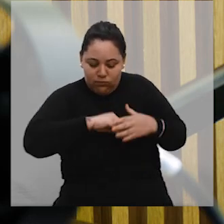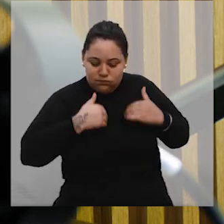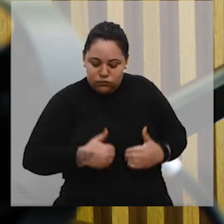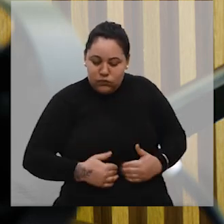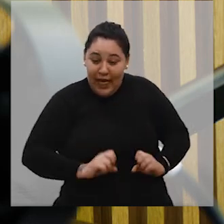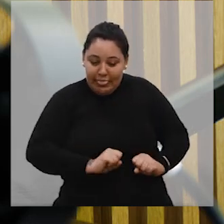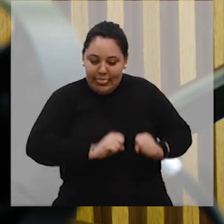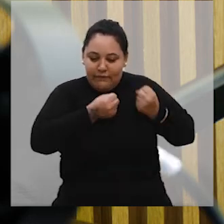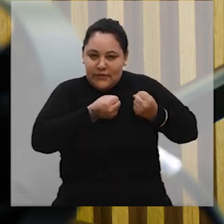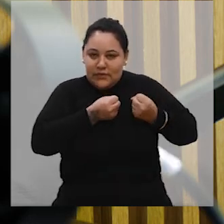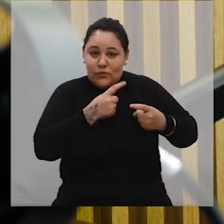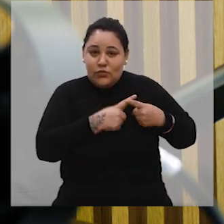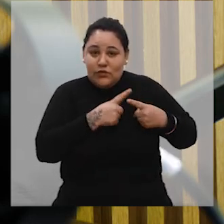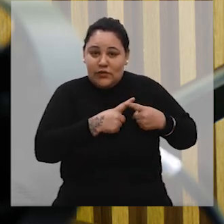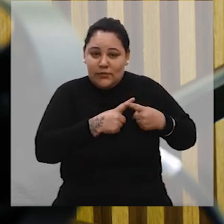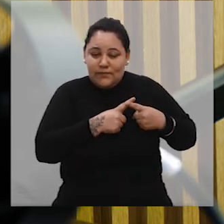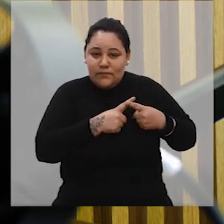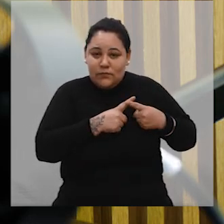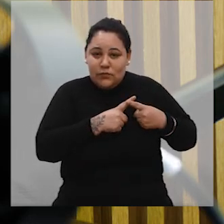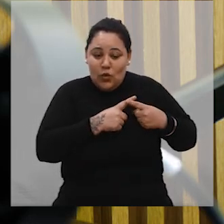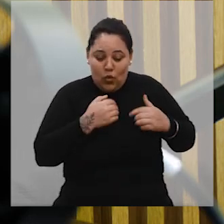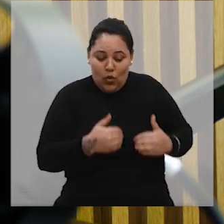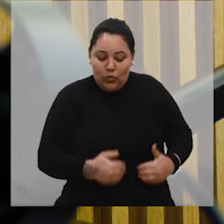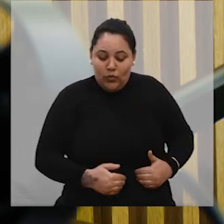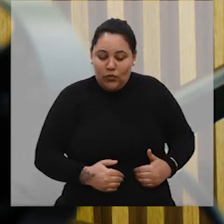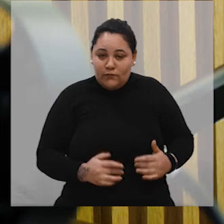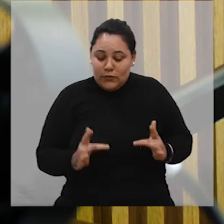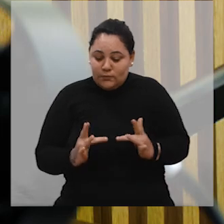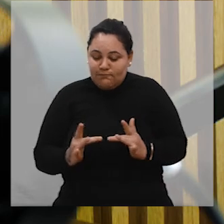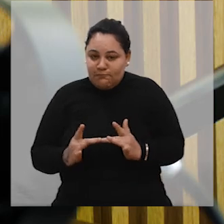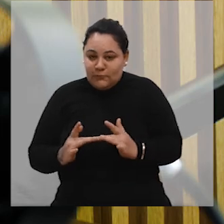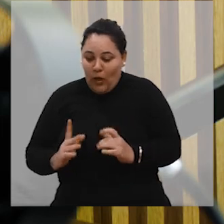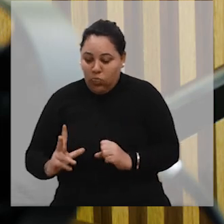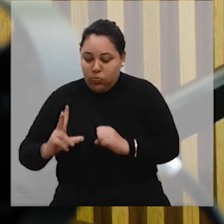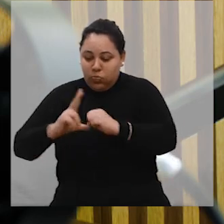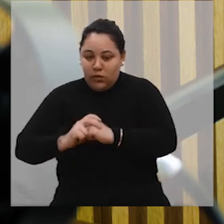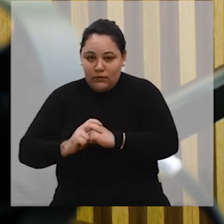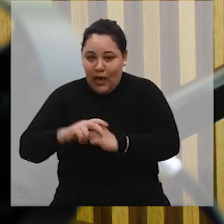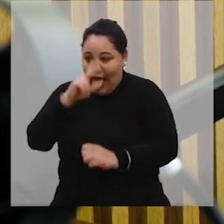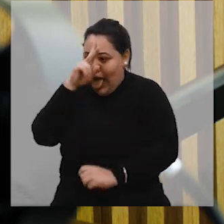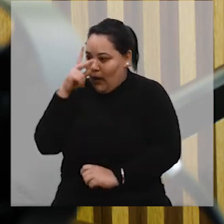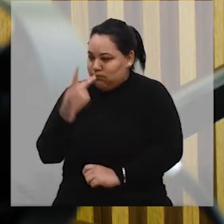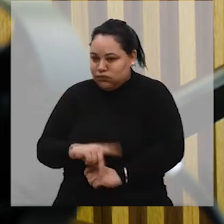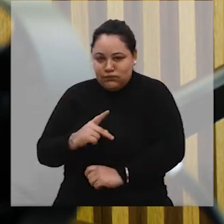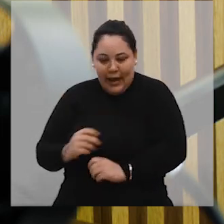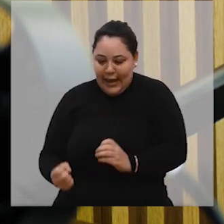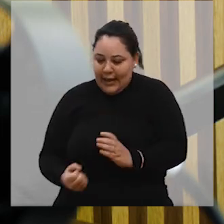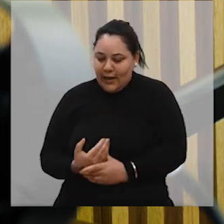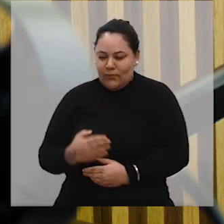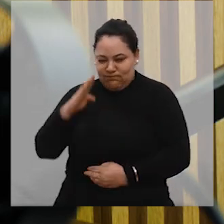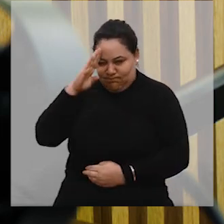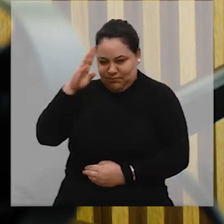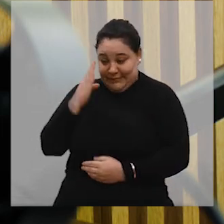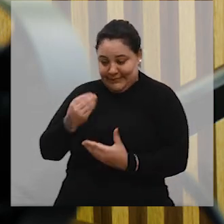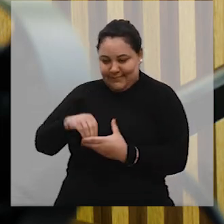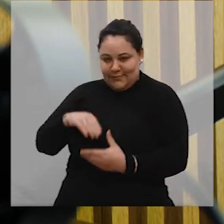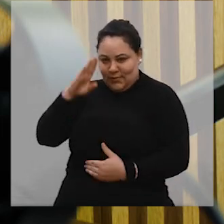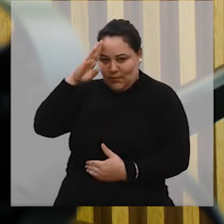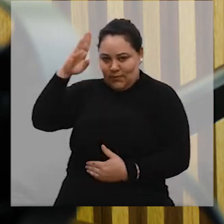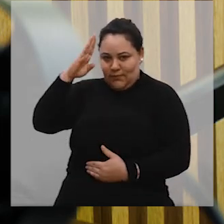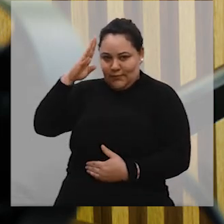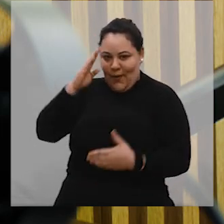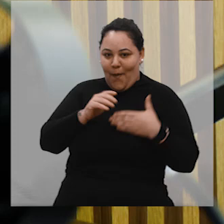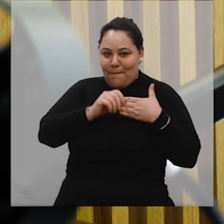O organismo entra em contato com um vírus, ele automaticamente cria um anticorpo. Um soldadinho que vai nos